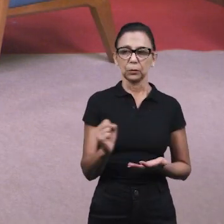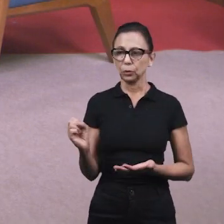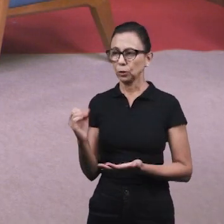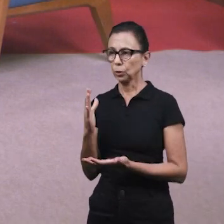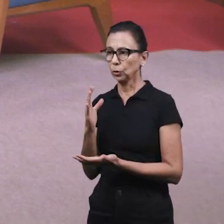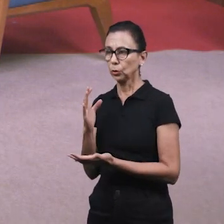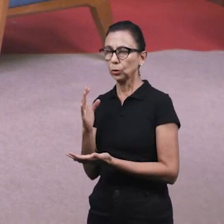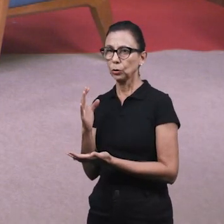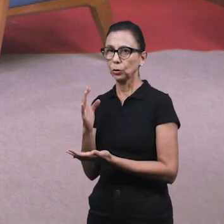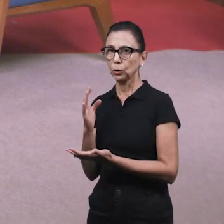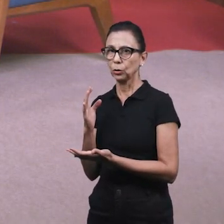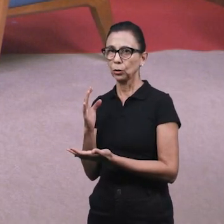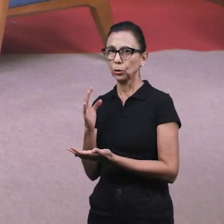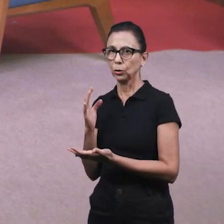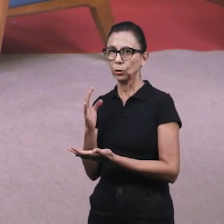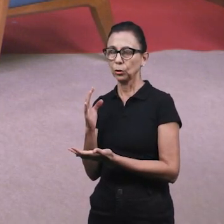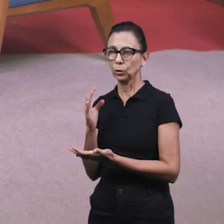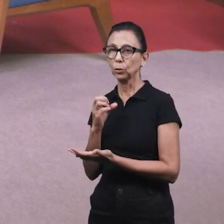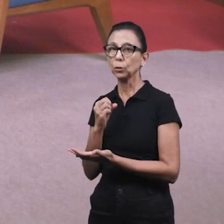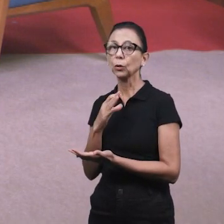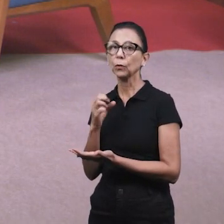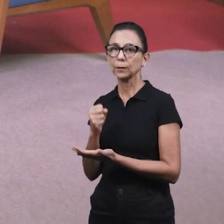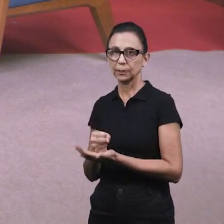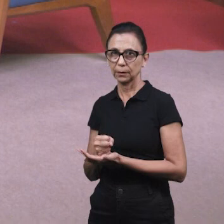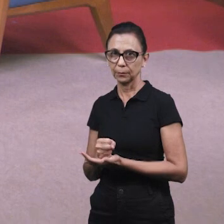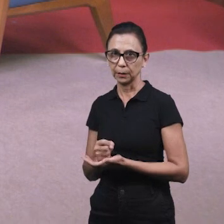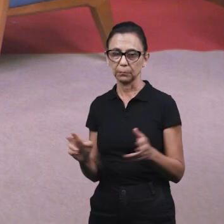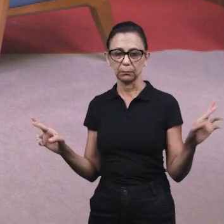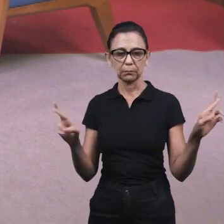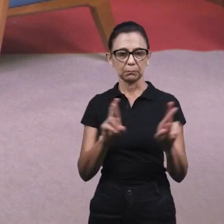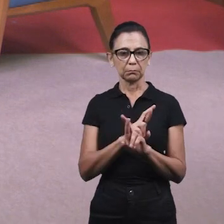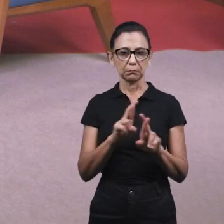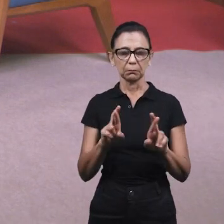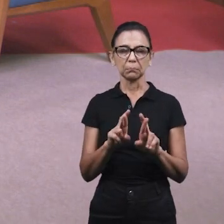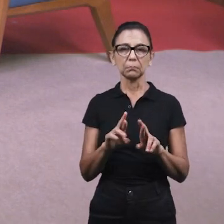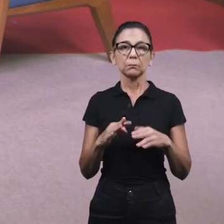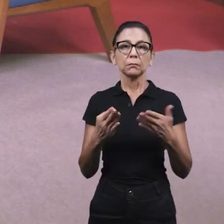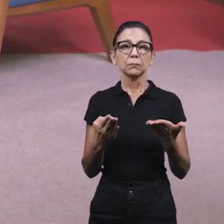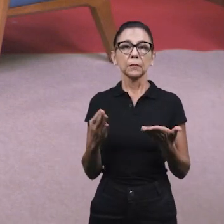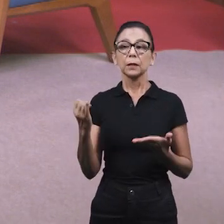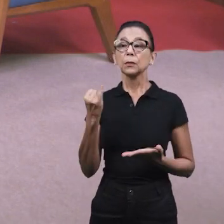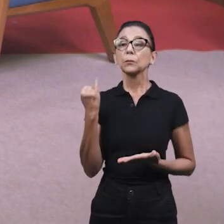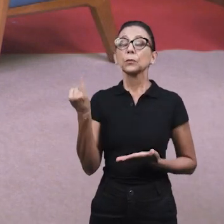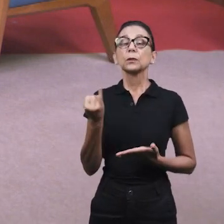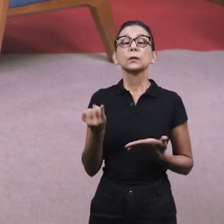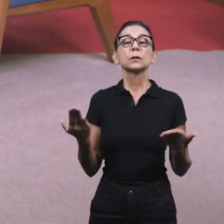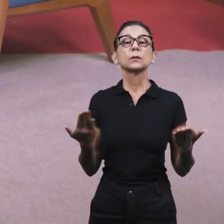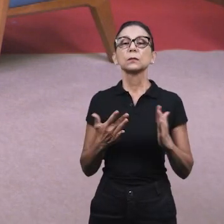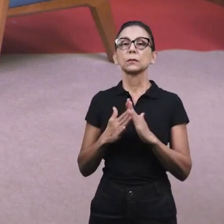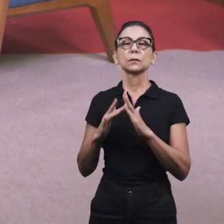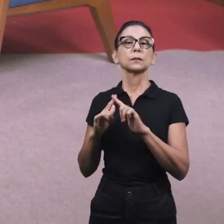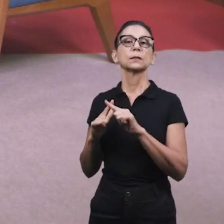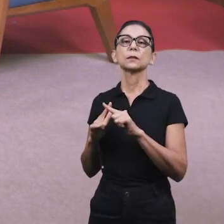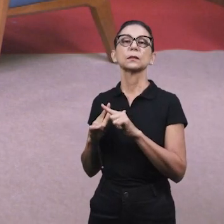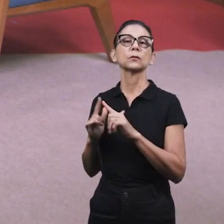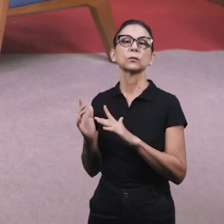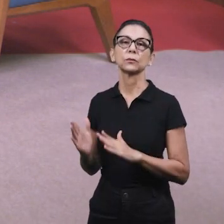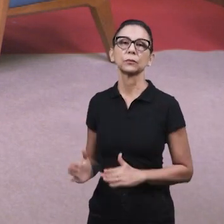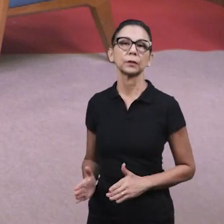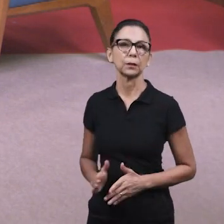igreja hoje. O que efetivamente importa para a igreja? O que importa para a